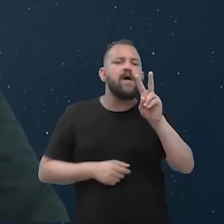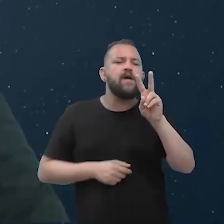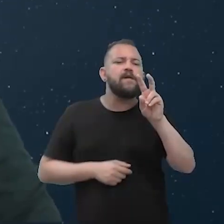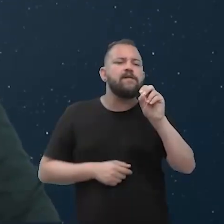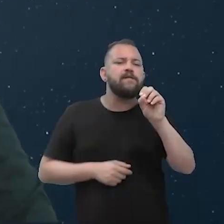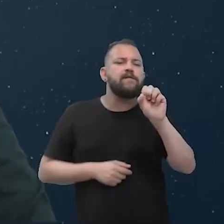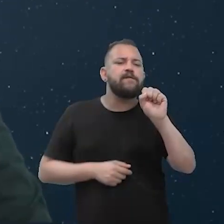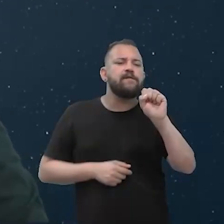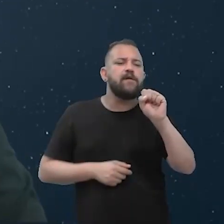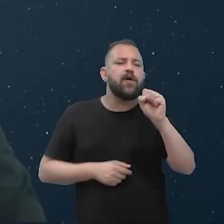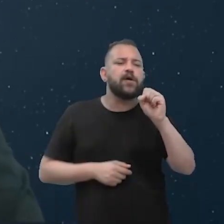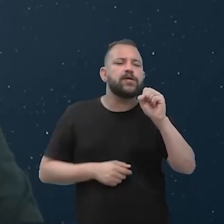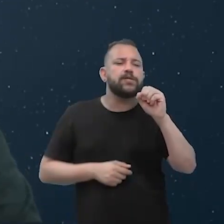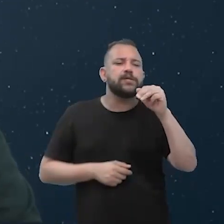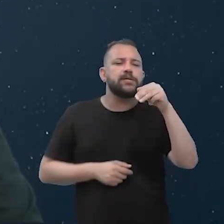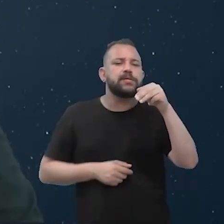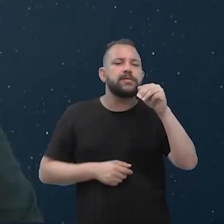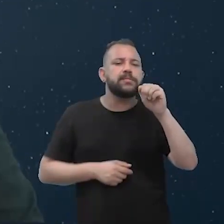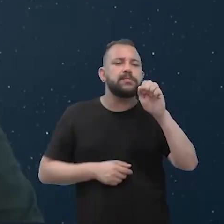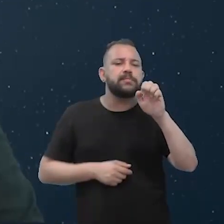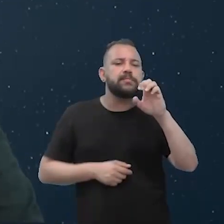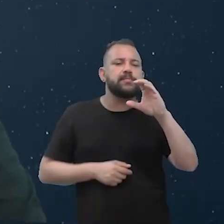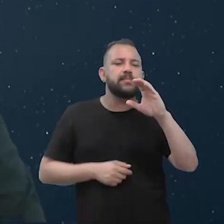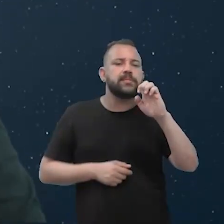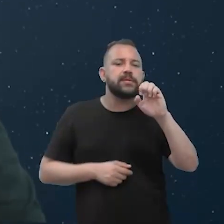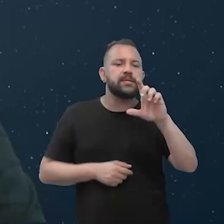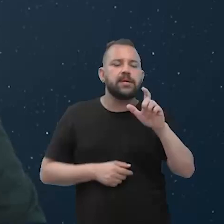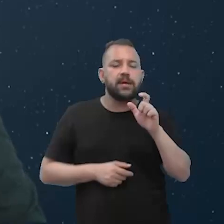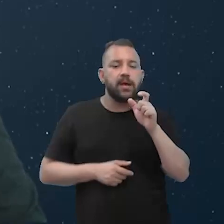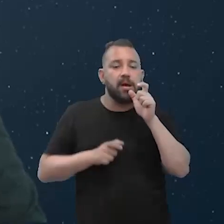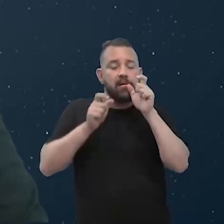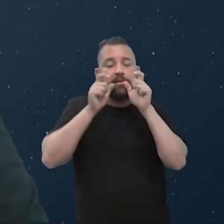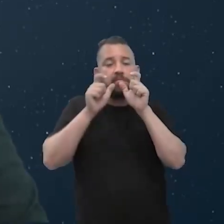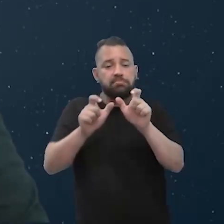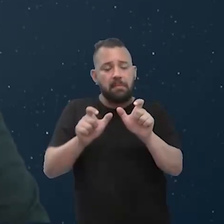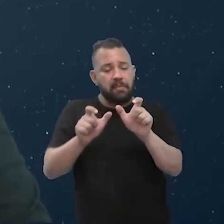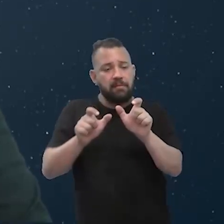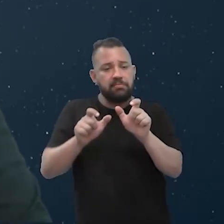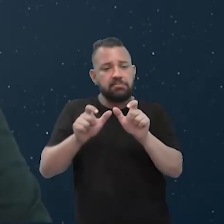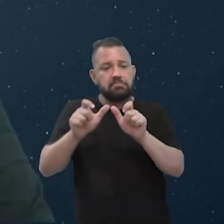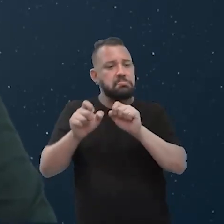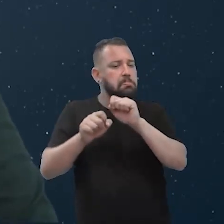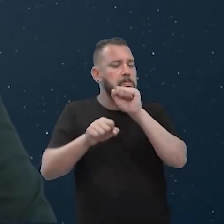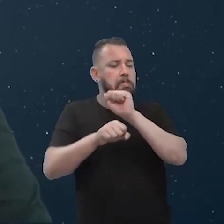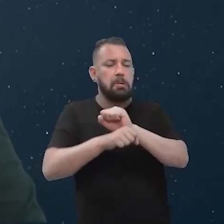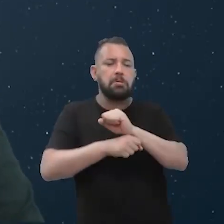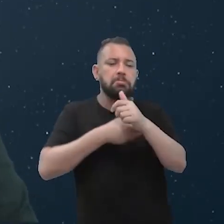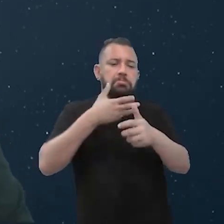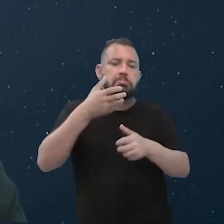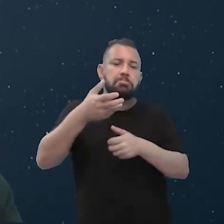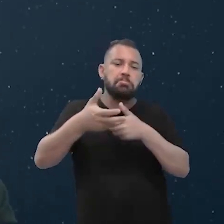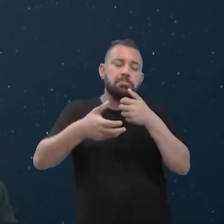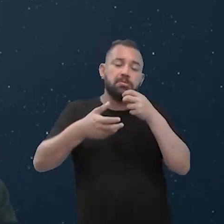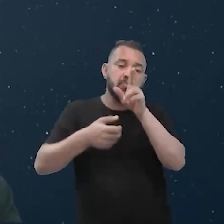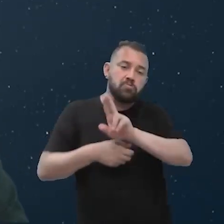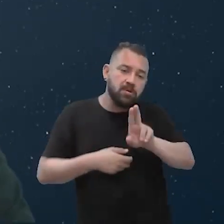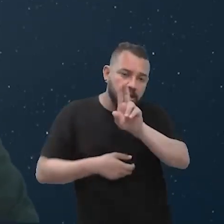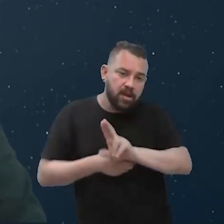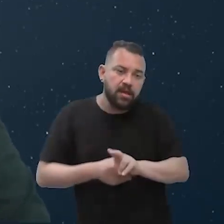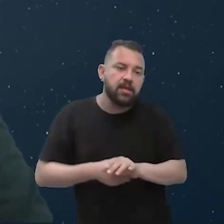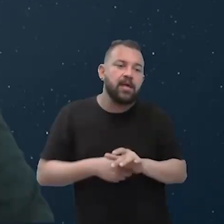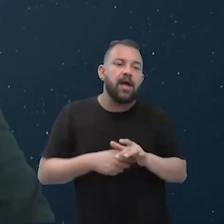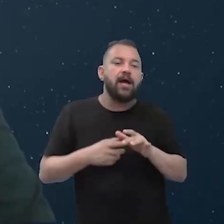vós-me-ser? Ou seja, é uma expressão que está em desuso. Então isso aí tem a ver com a variação